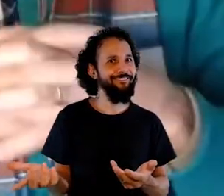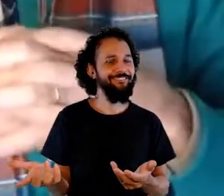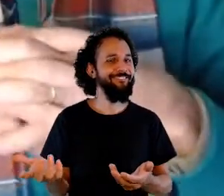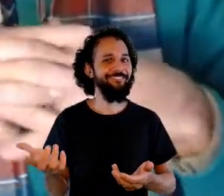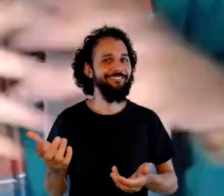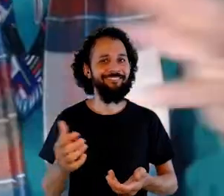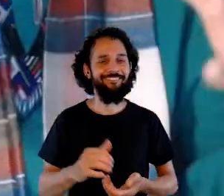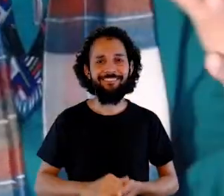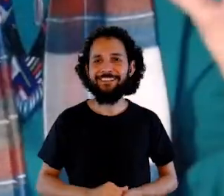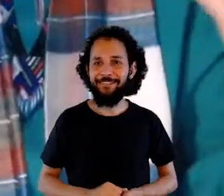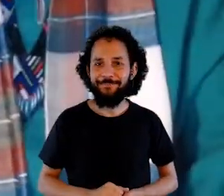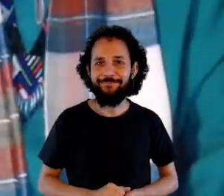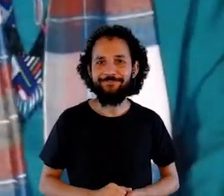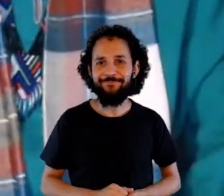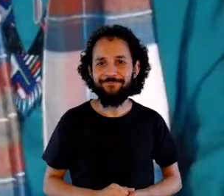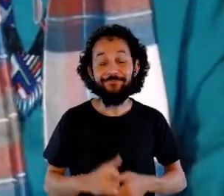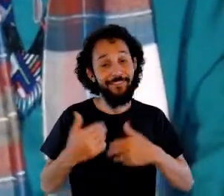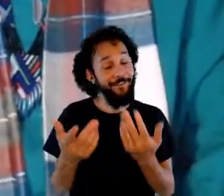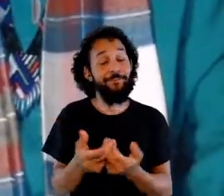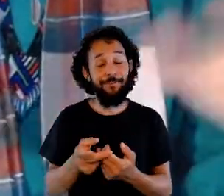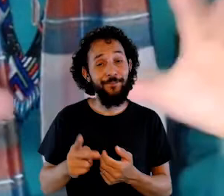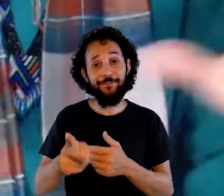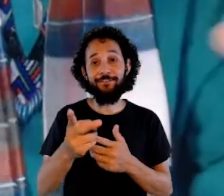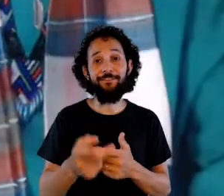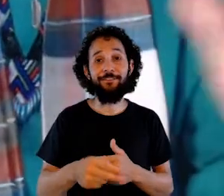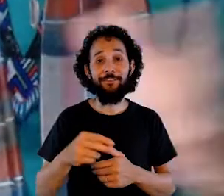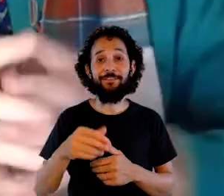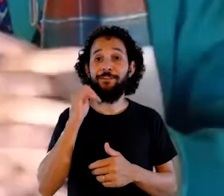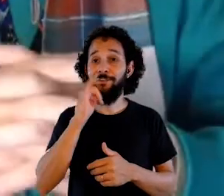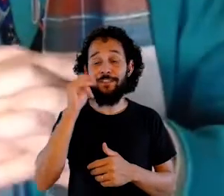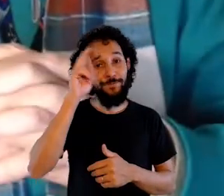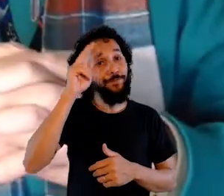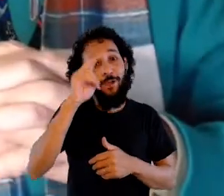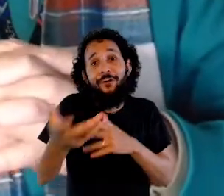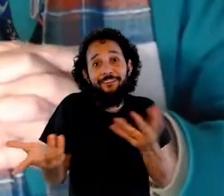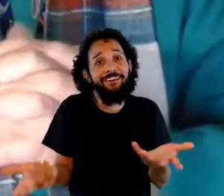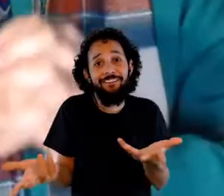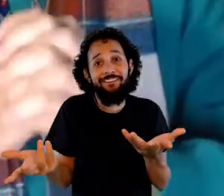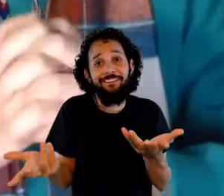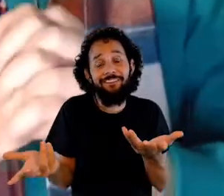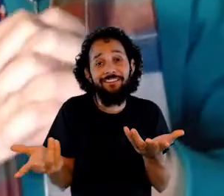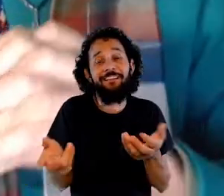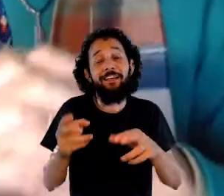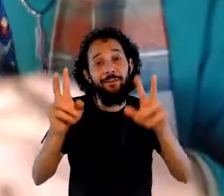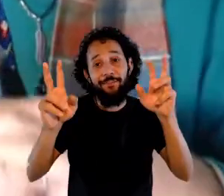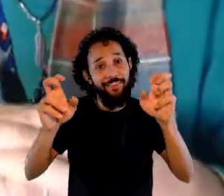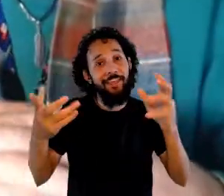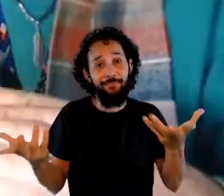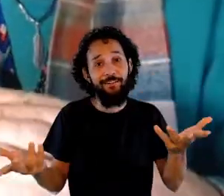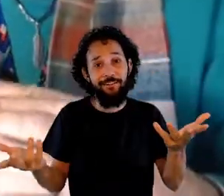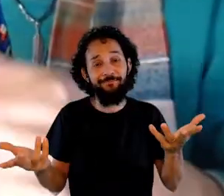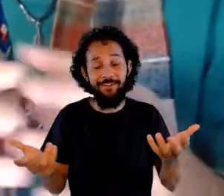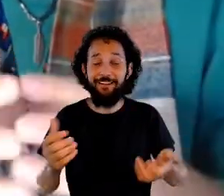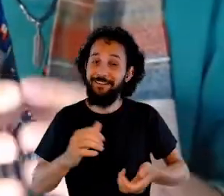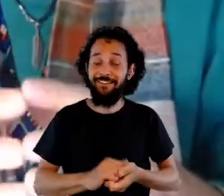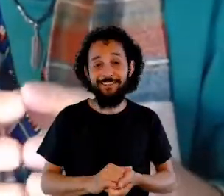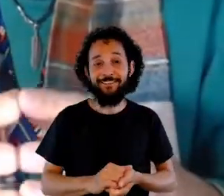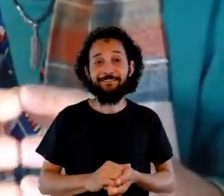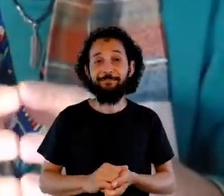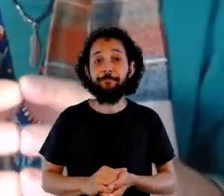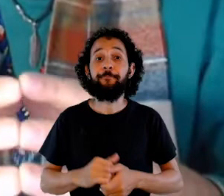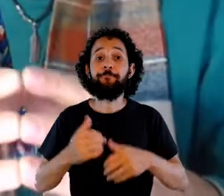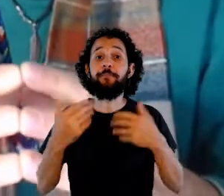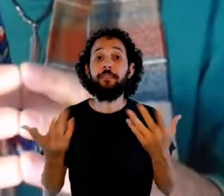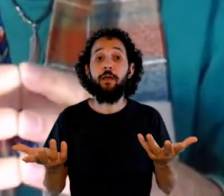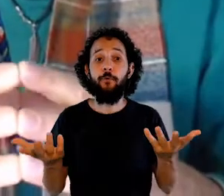Vamos lá, né? Contador de história. Esse é o tema, aliás. Né? É o nosso tema, exatamente. Então, o